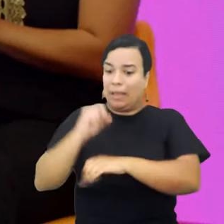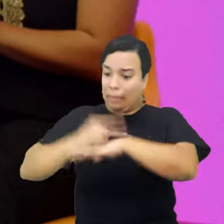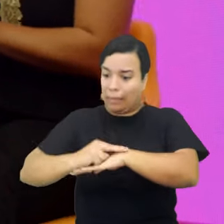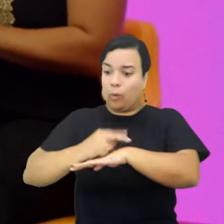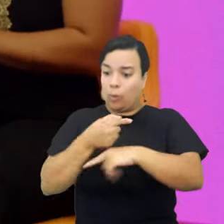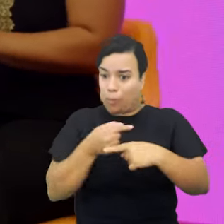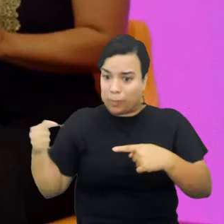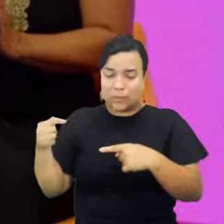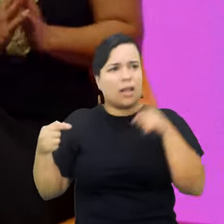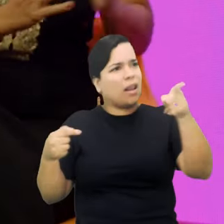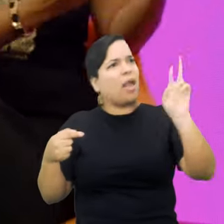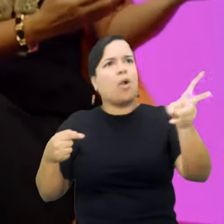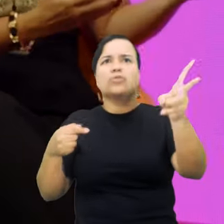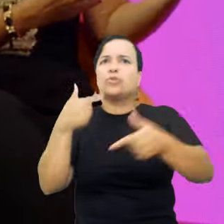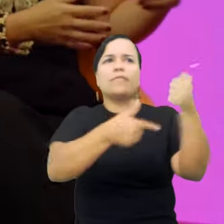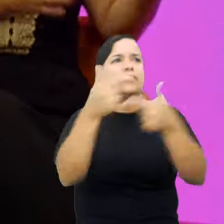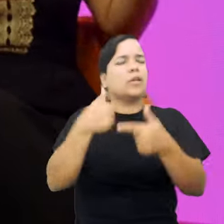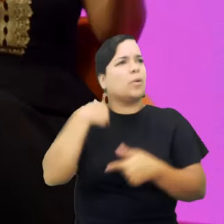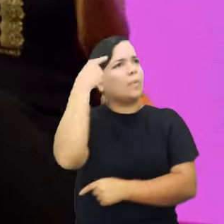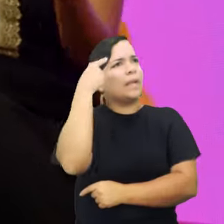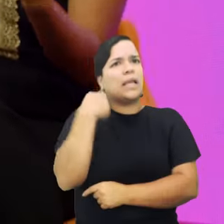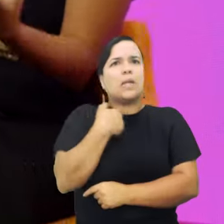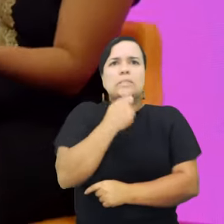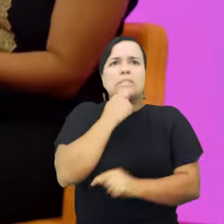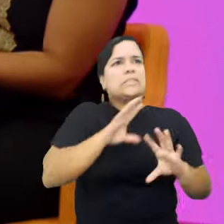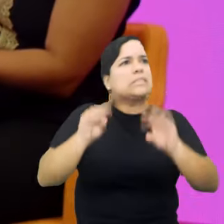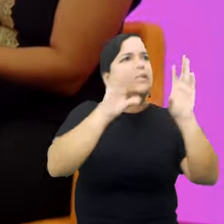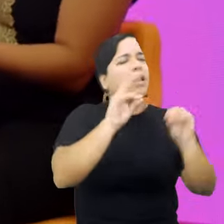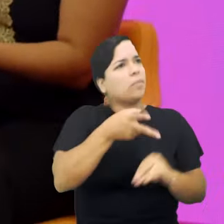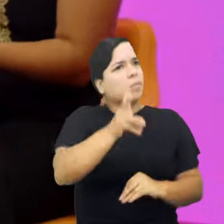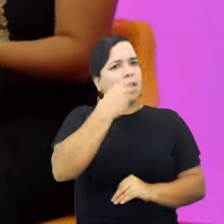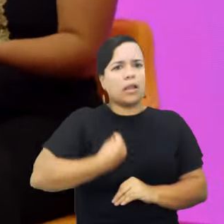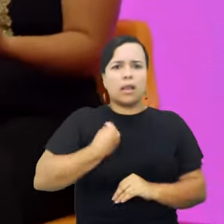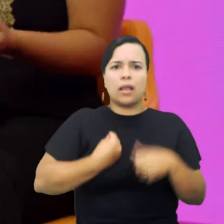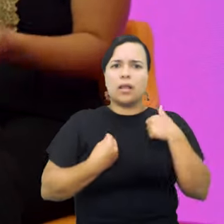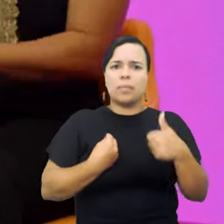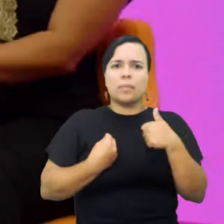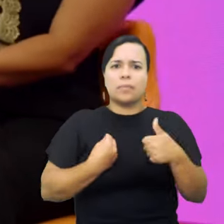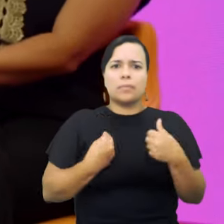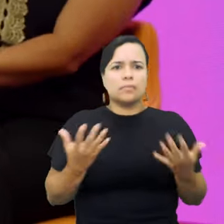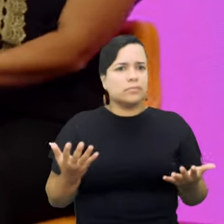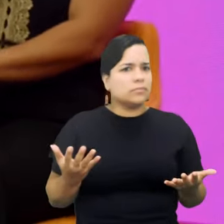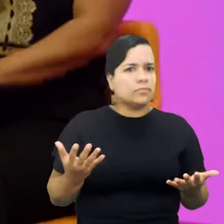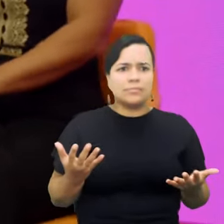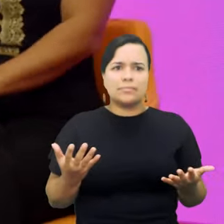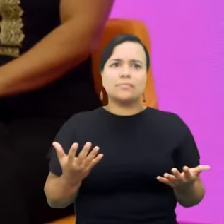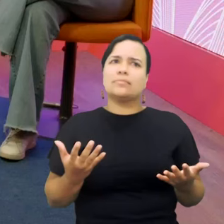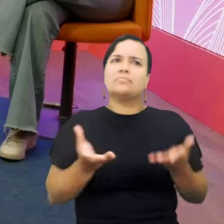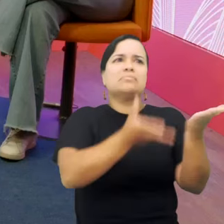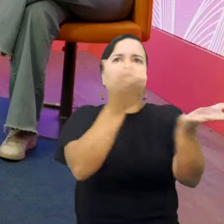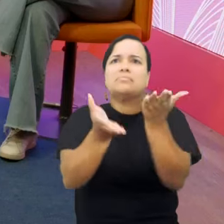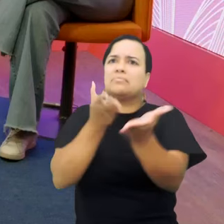vida? Sem a Paula? Sem a Paula, 24 Sim. horas dentro Sim, das lojas. A filha continua sendo cuidada não sem é.